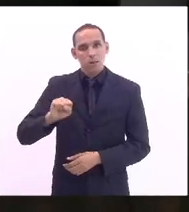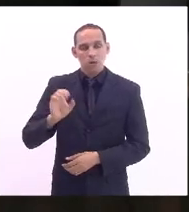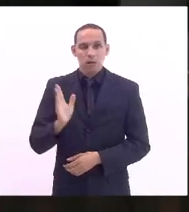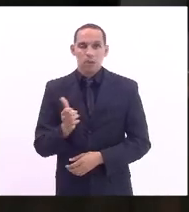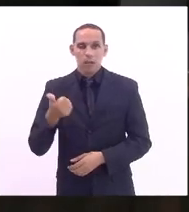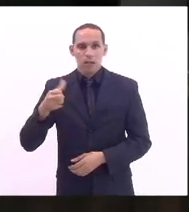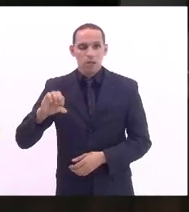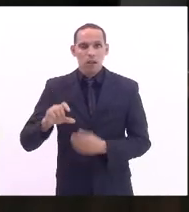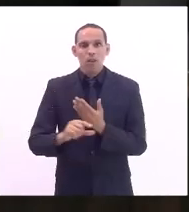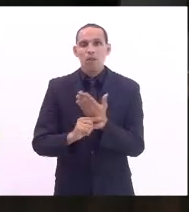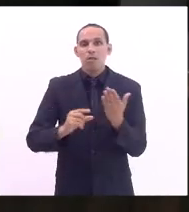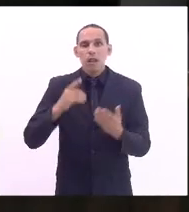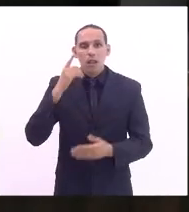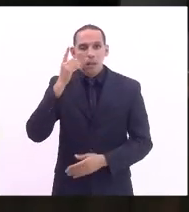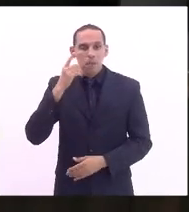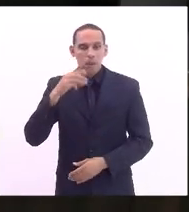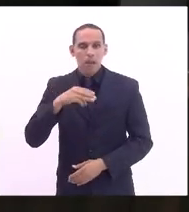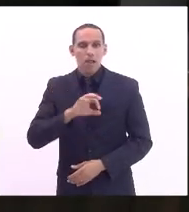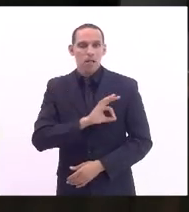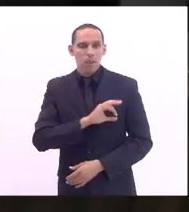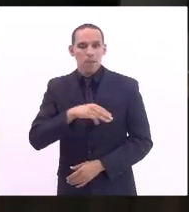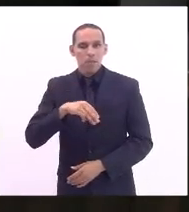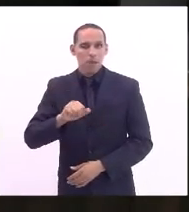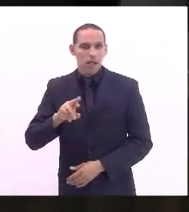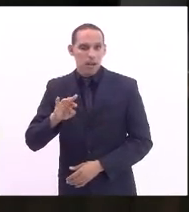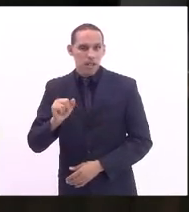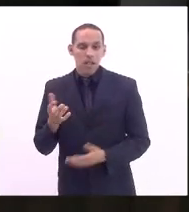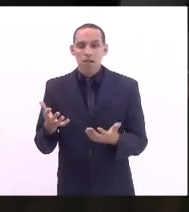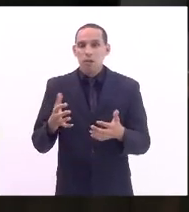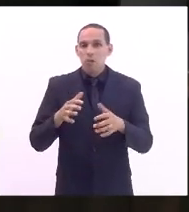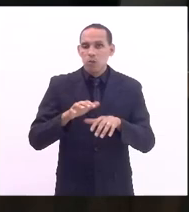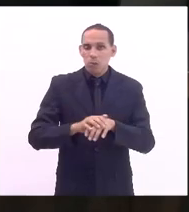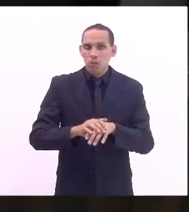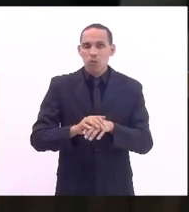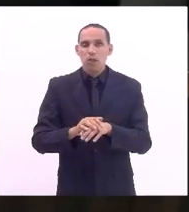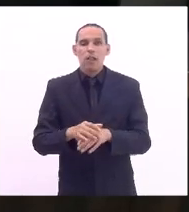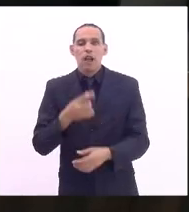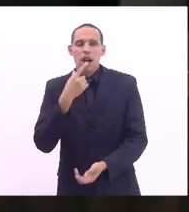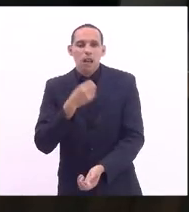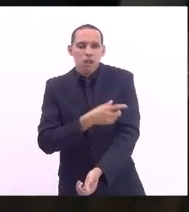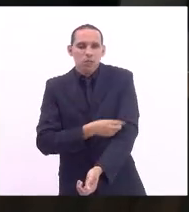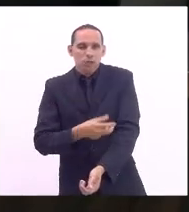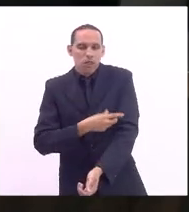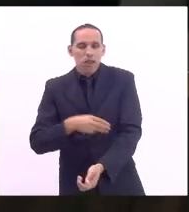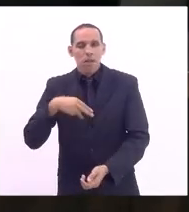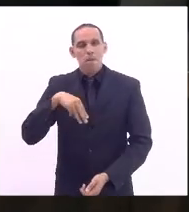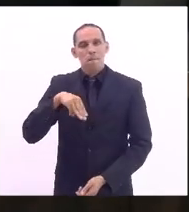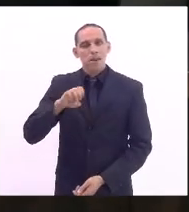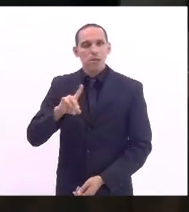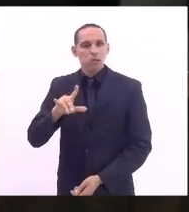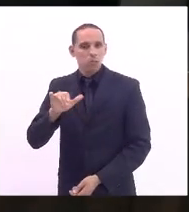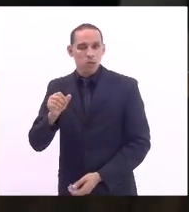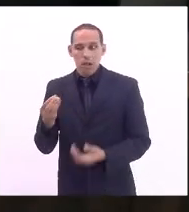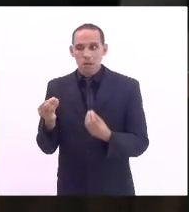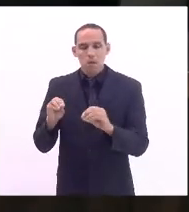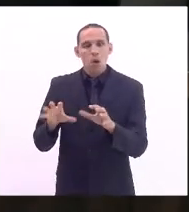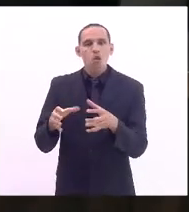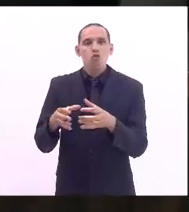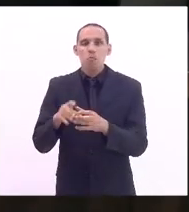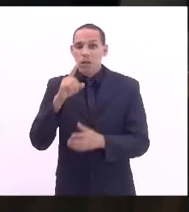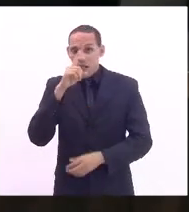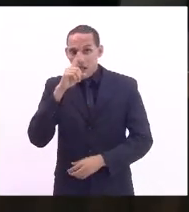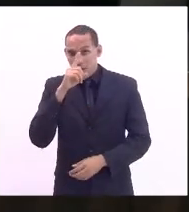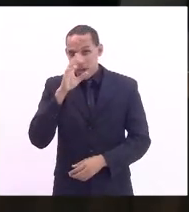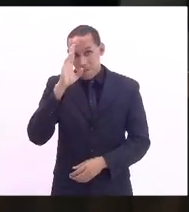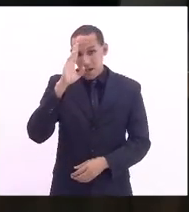autoria da deputada Marta Rocha. Dispõe sobre a inclusão dos doadores regulares de sangue e medula óssea no grupo de risco ou grupo